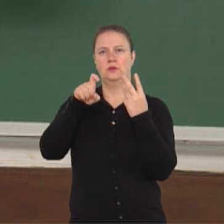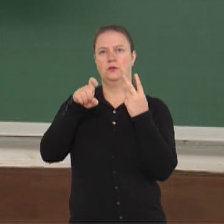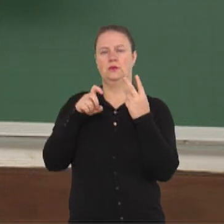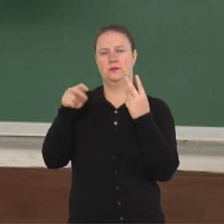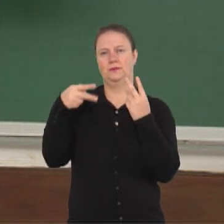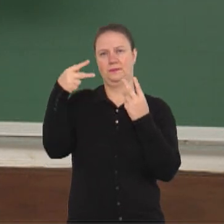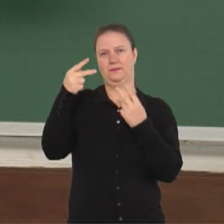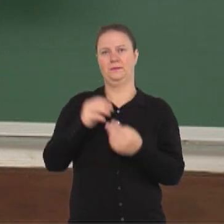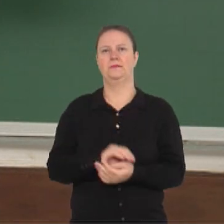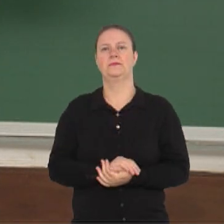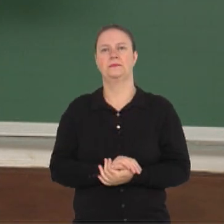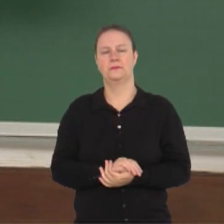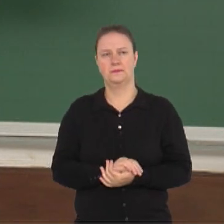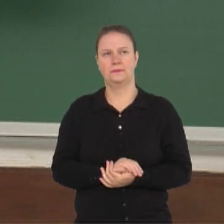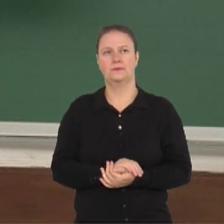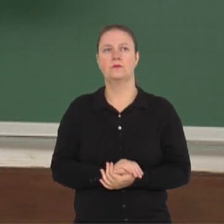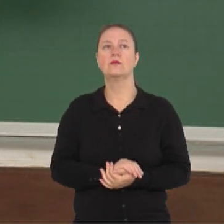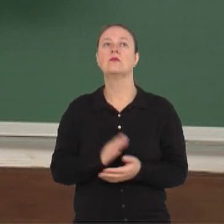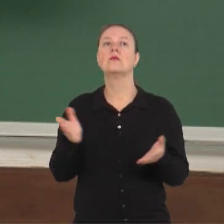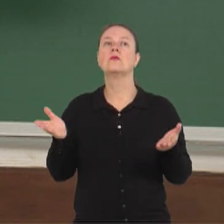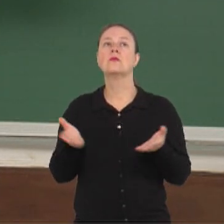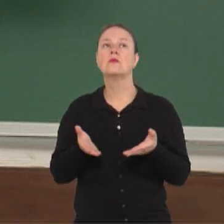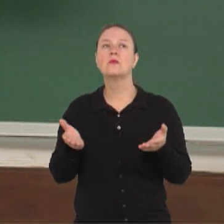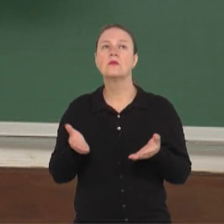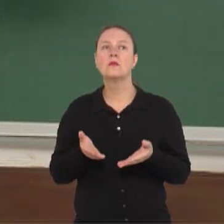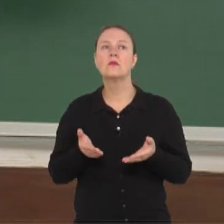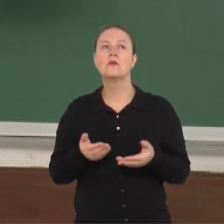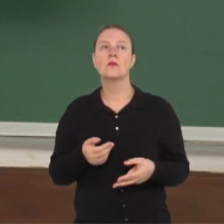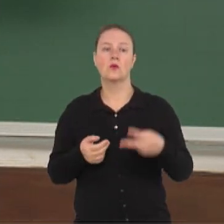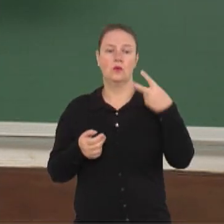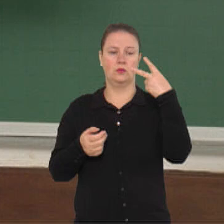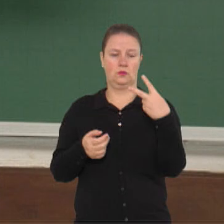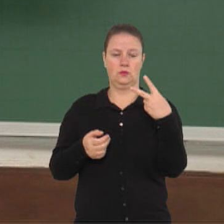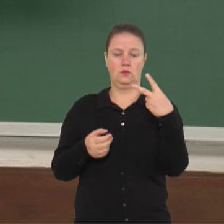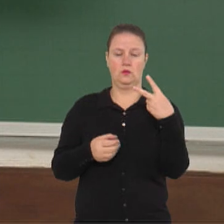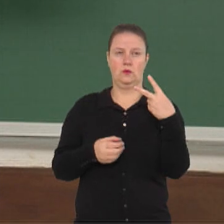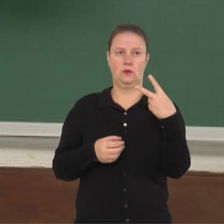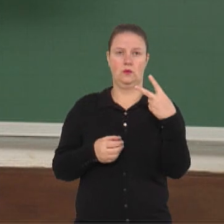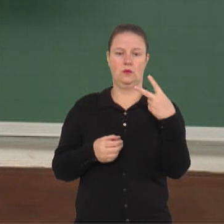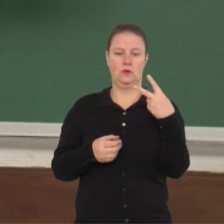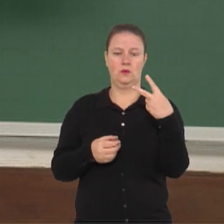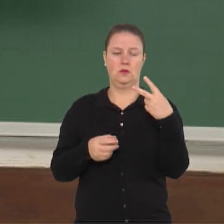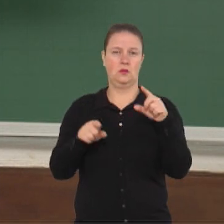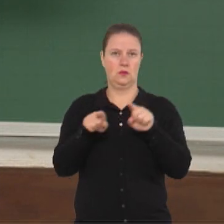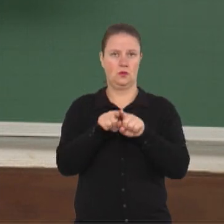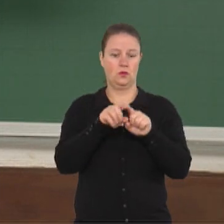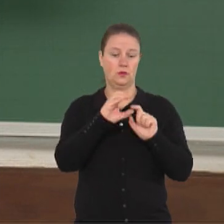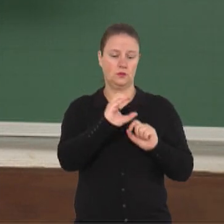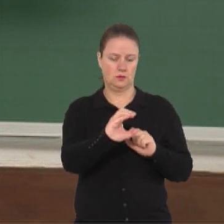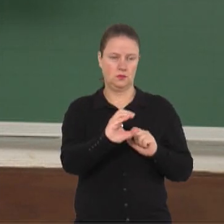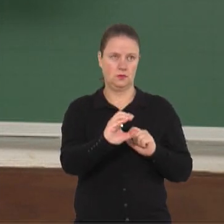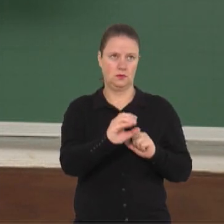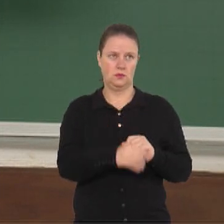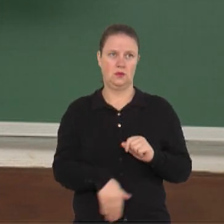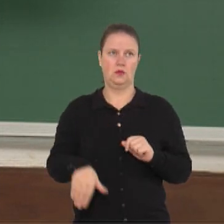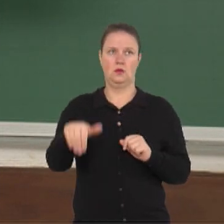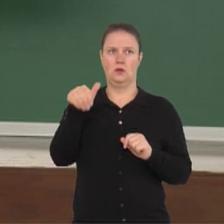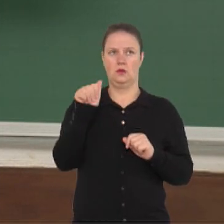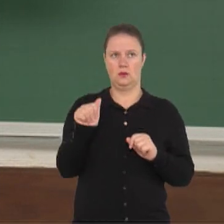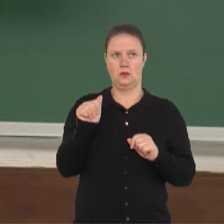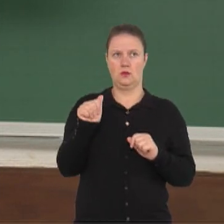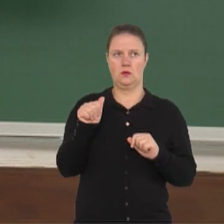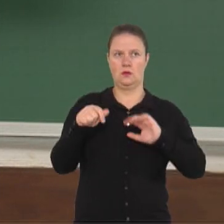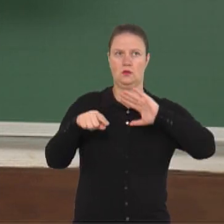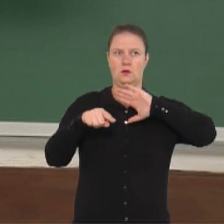independe da variável, então é o nosso termo independente. C vale 2. O A é o menos 3 raiz de